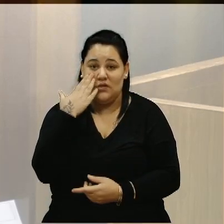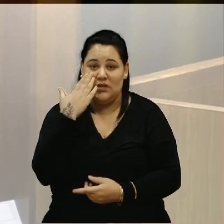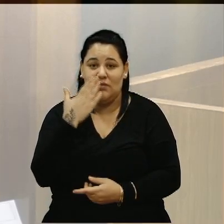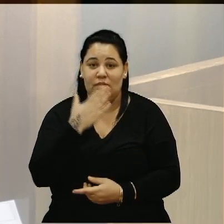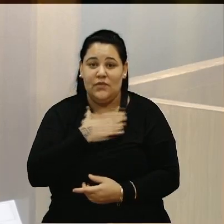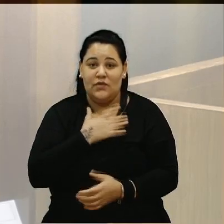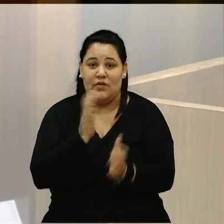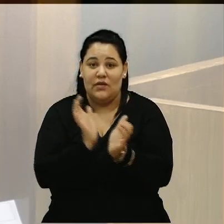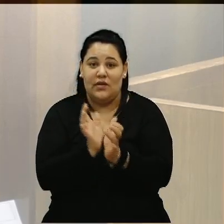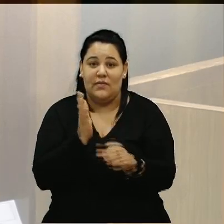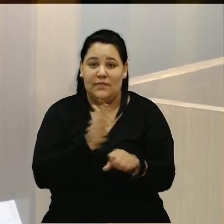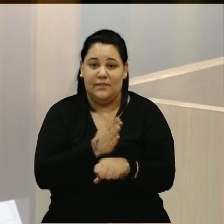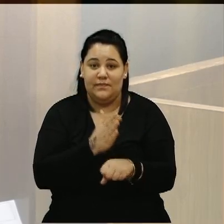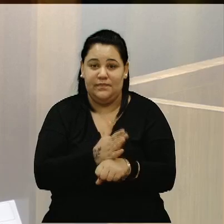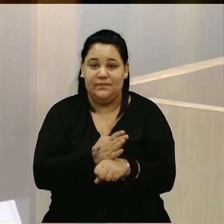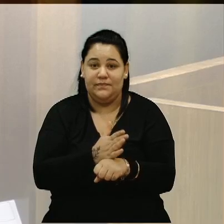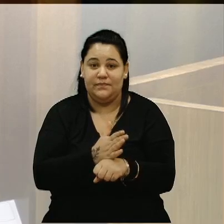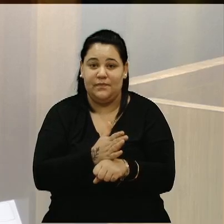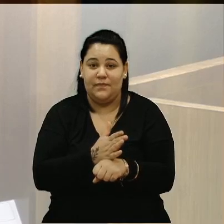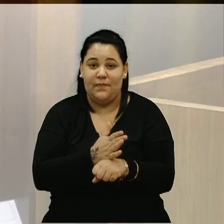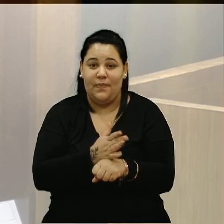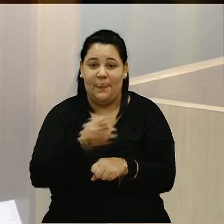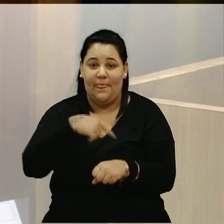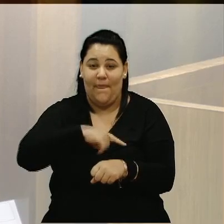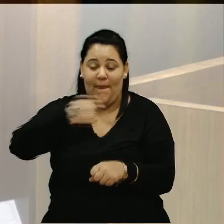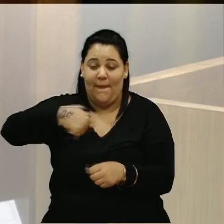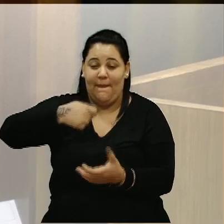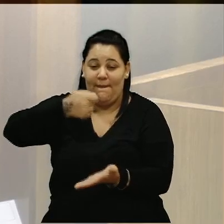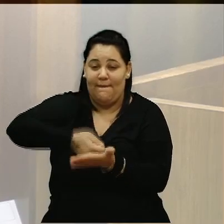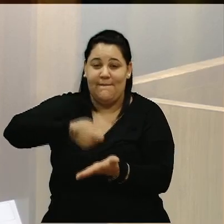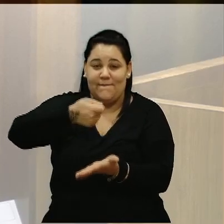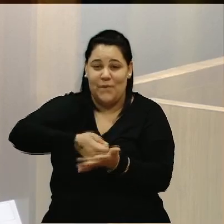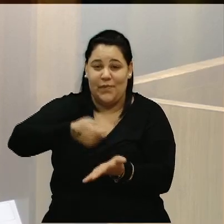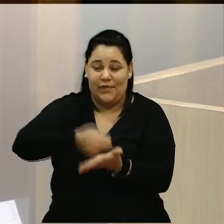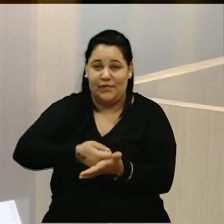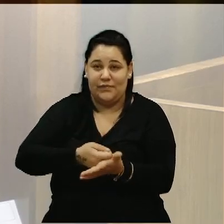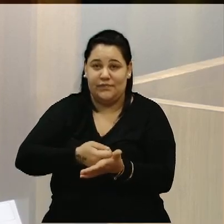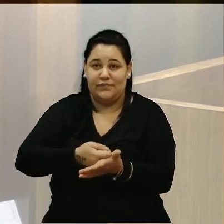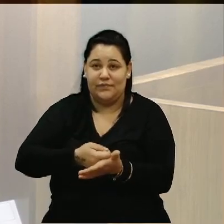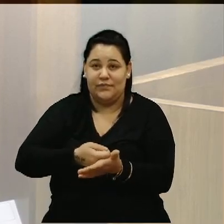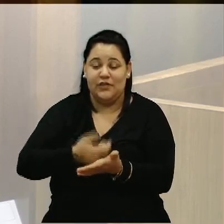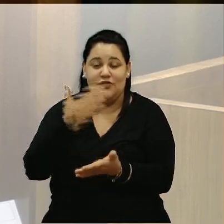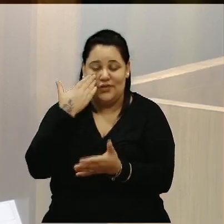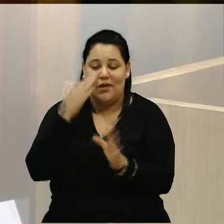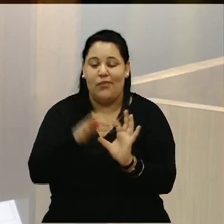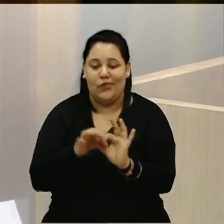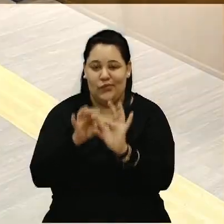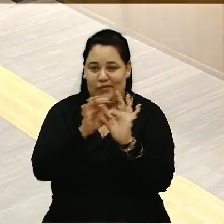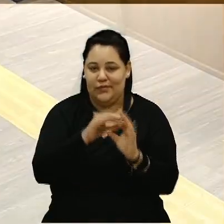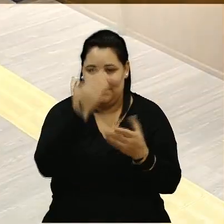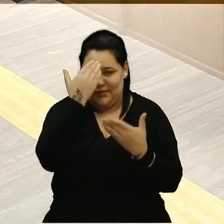sua parte, e quando quer para a gente lutar por algo maior, a gente sabe se dar as mãos. Muito obrigado, senhor presidente.